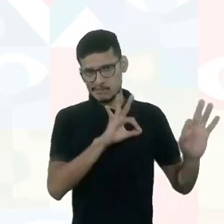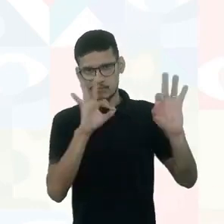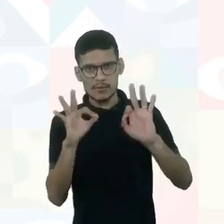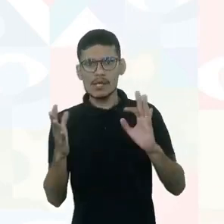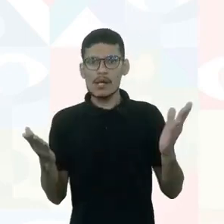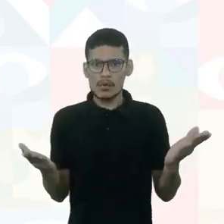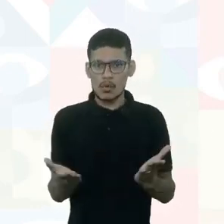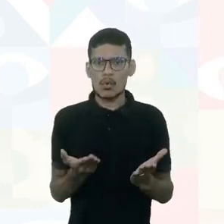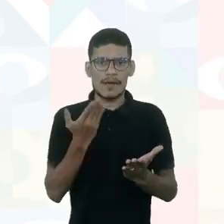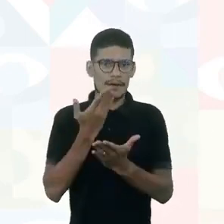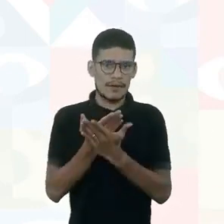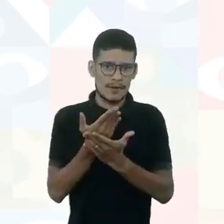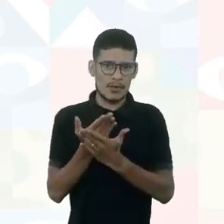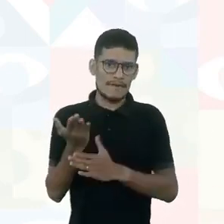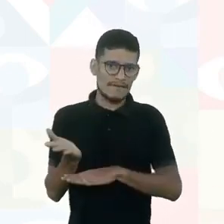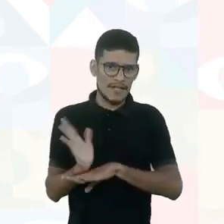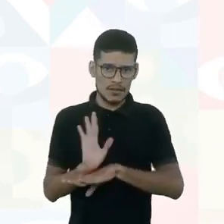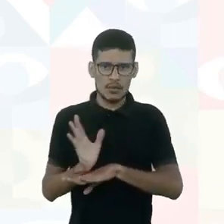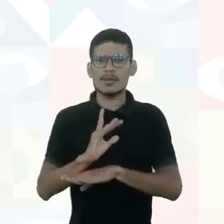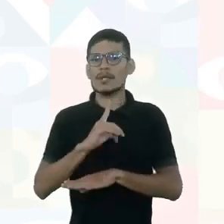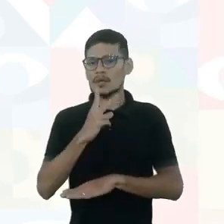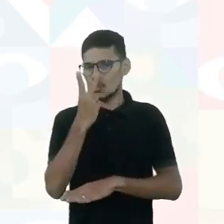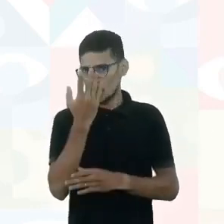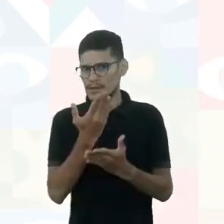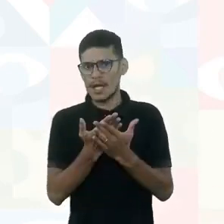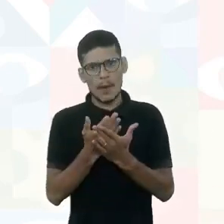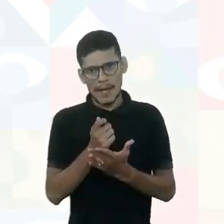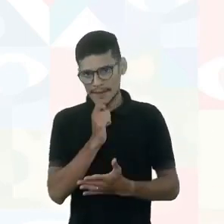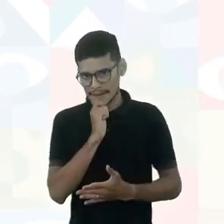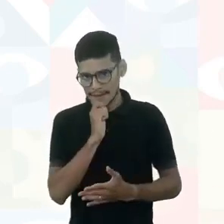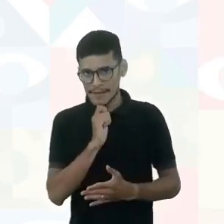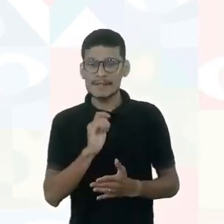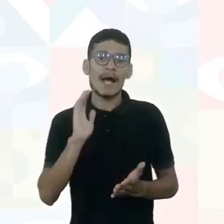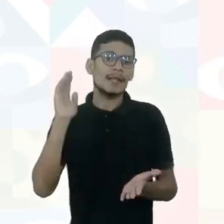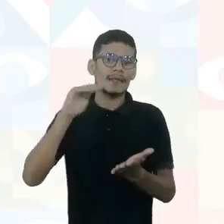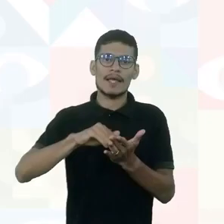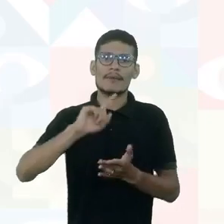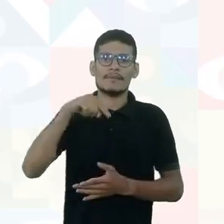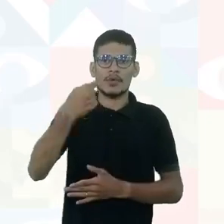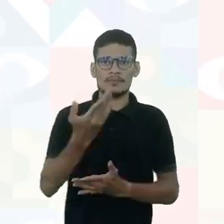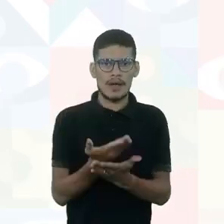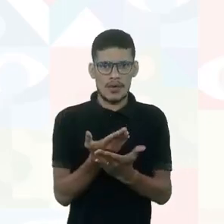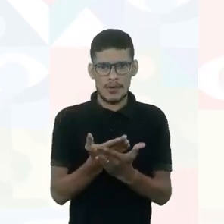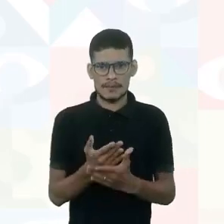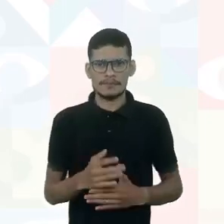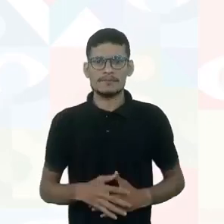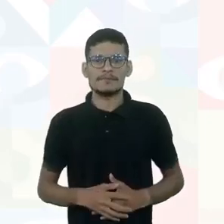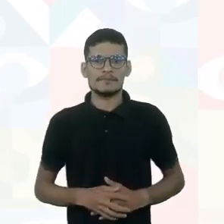videoaula. Afinal, a gente ainda tem mais duas. E até a próxima!